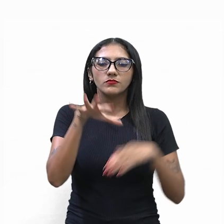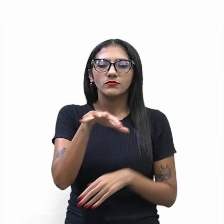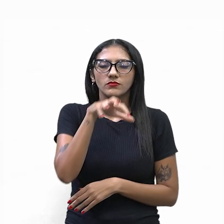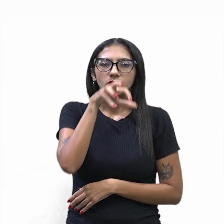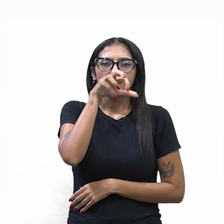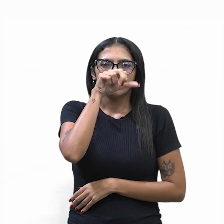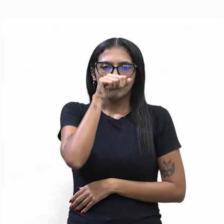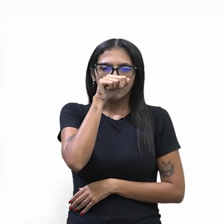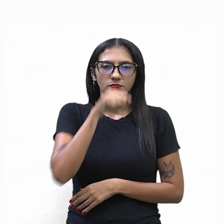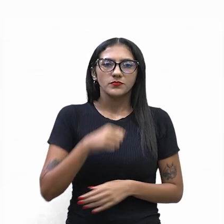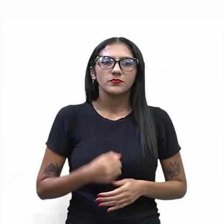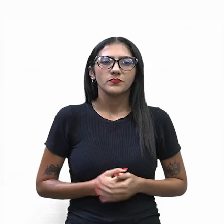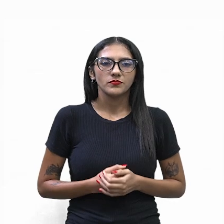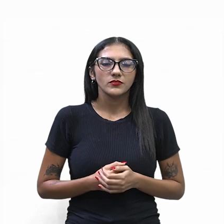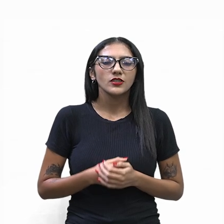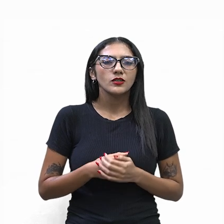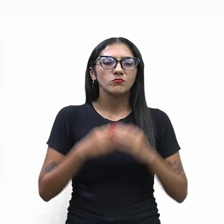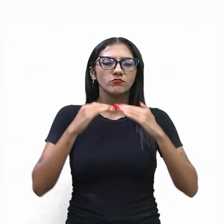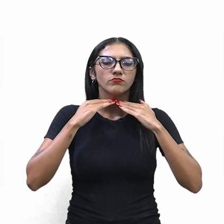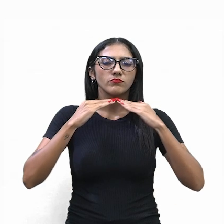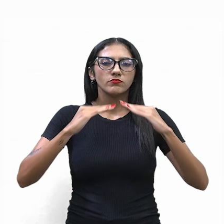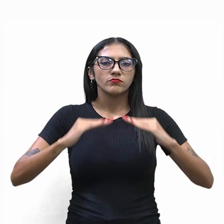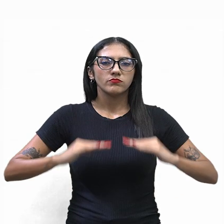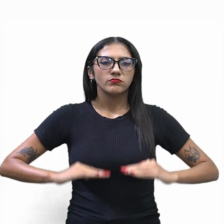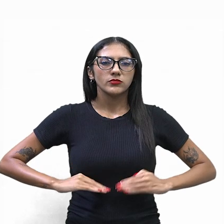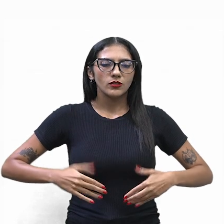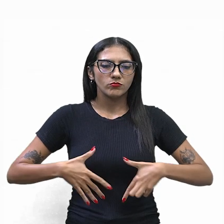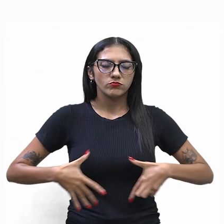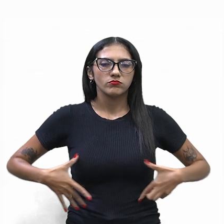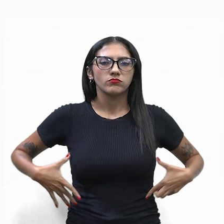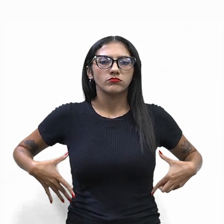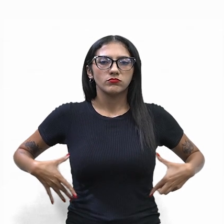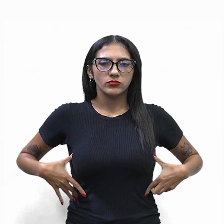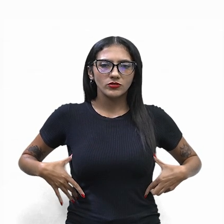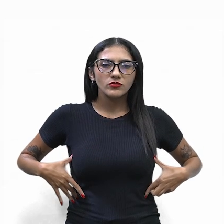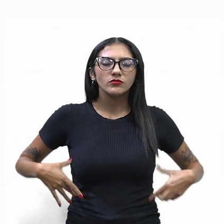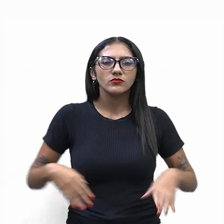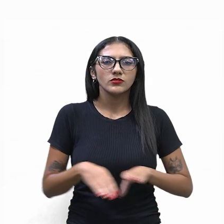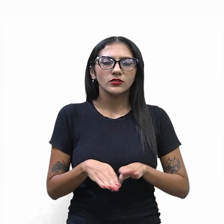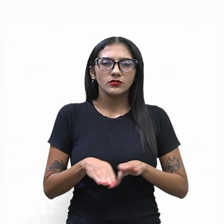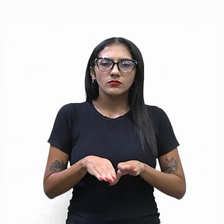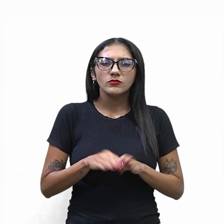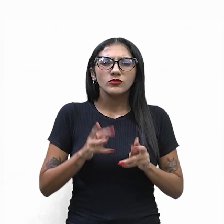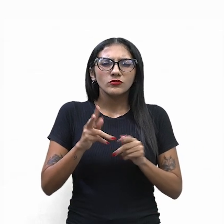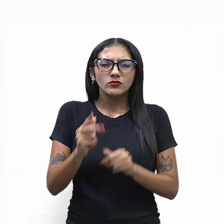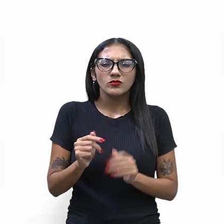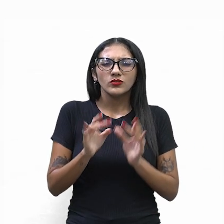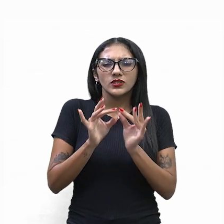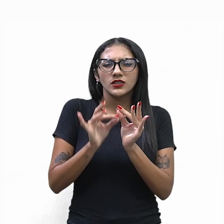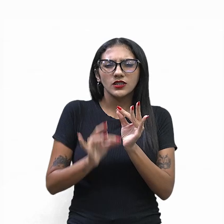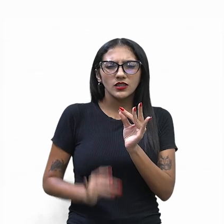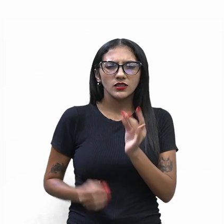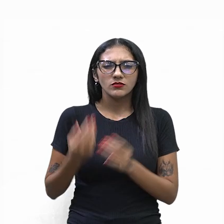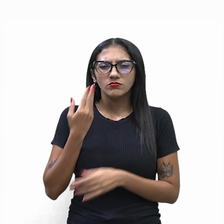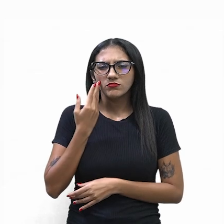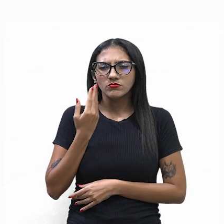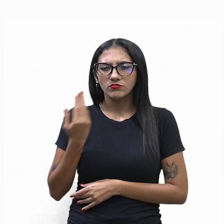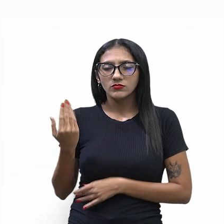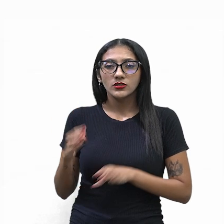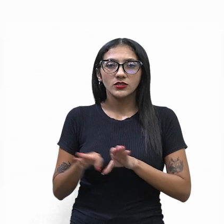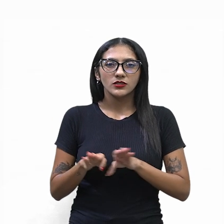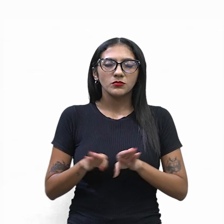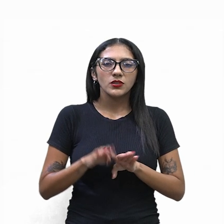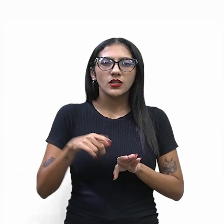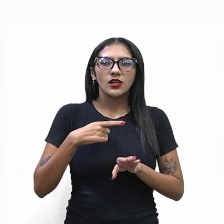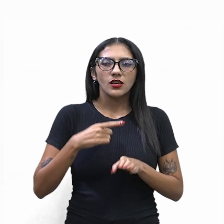ar. E as vias aéreas inferiores são aí o pulmão, os brônquios, os bronquíolos. A gente tem também o diafragma,